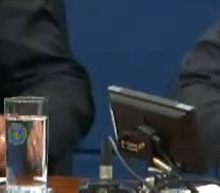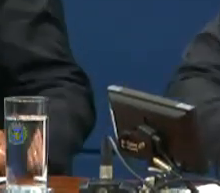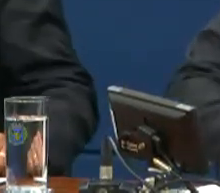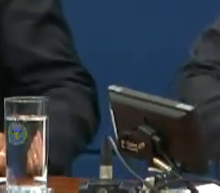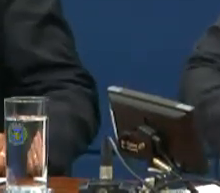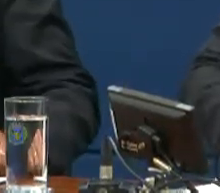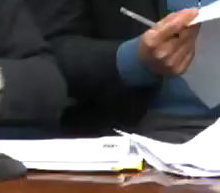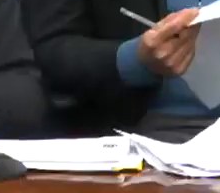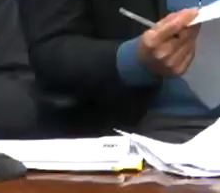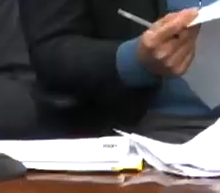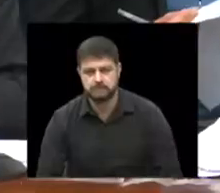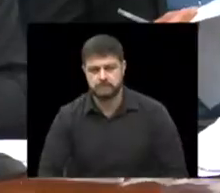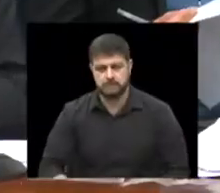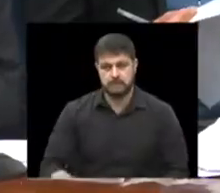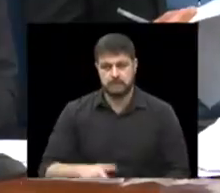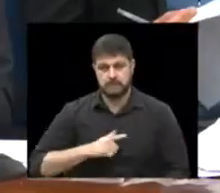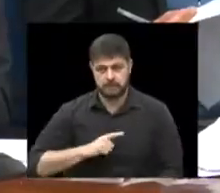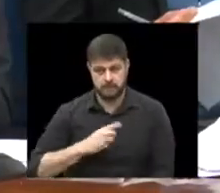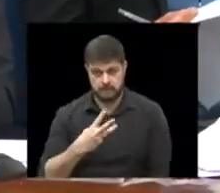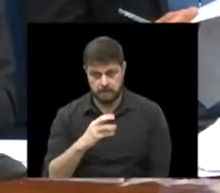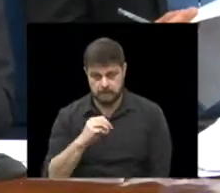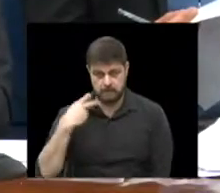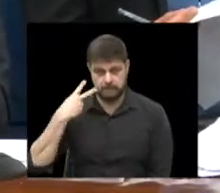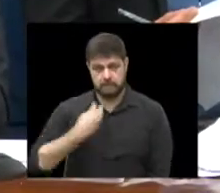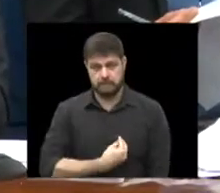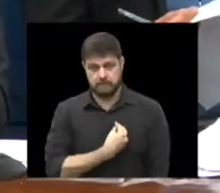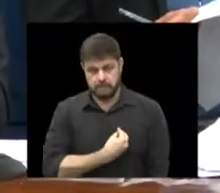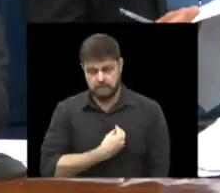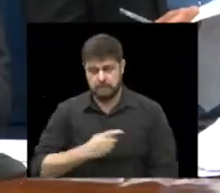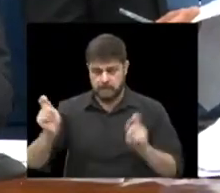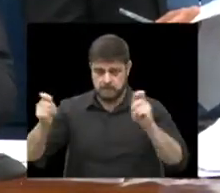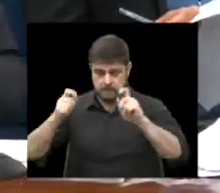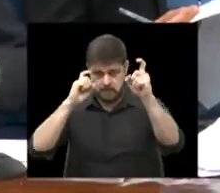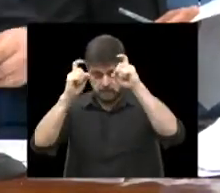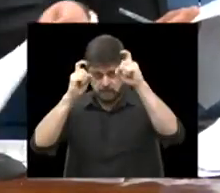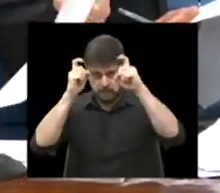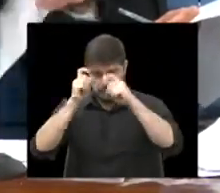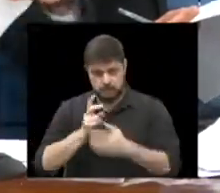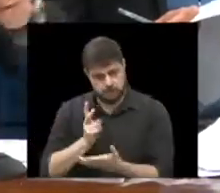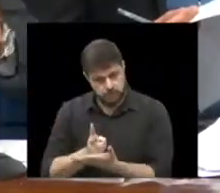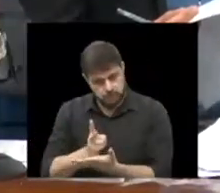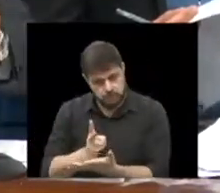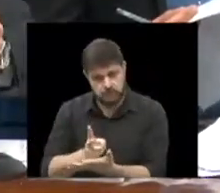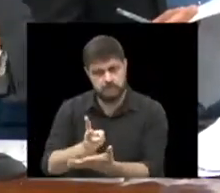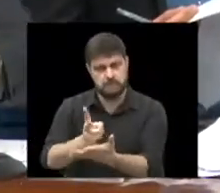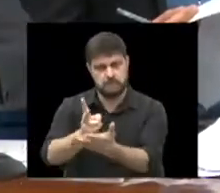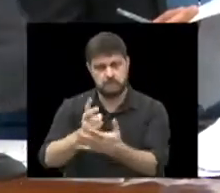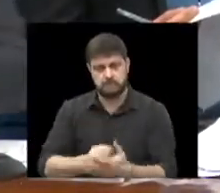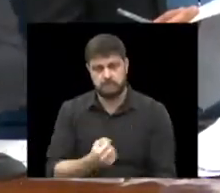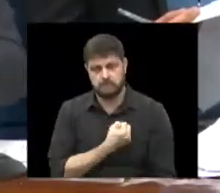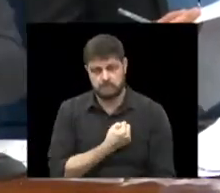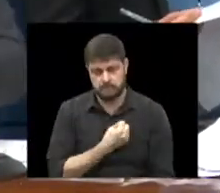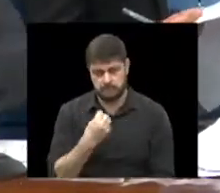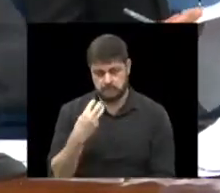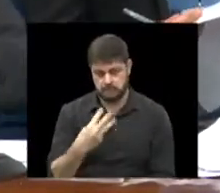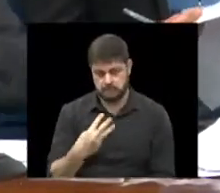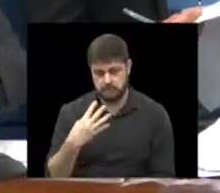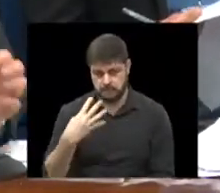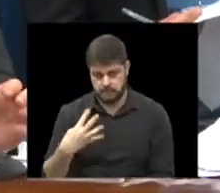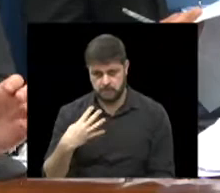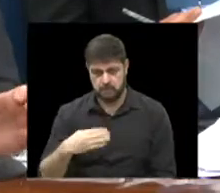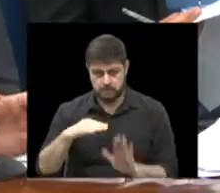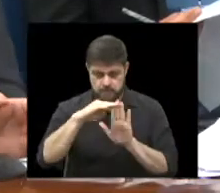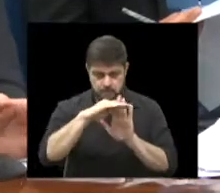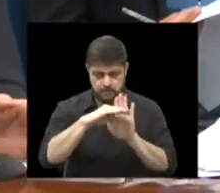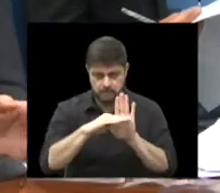vereadores presentes no plenário. Com 30 vereadores presentes, a quórum está reaberta a 34ª reunião ordinária, segunda parte da ordem do